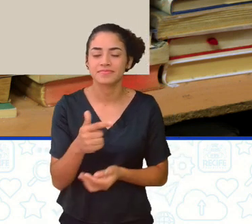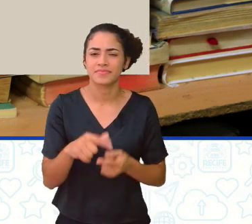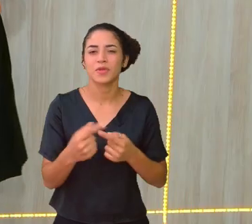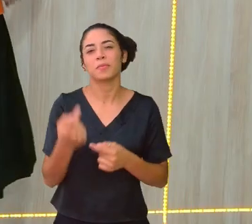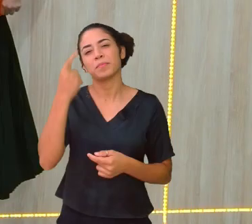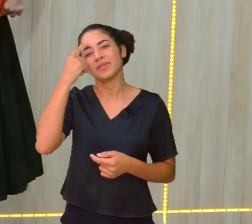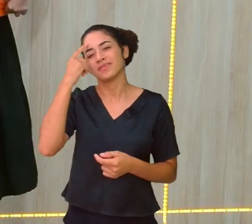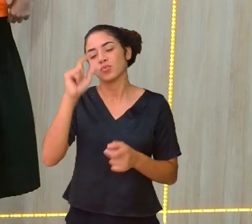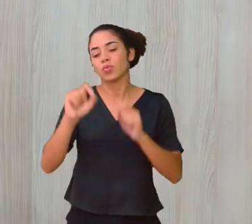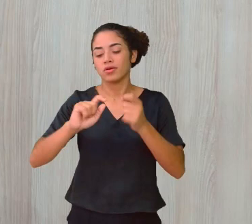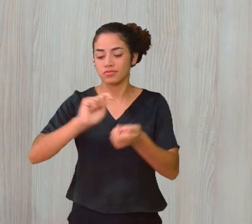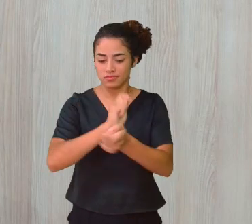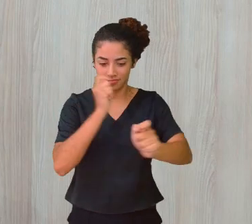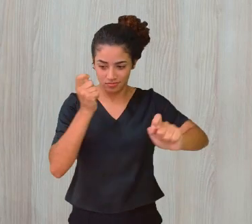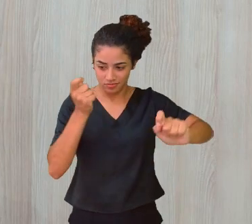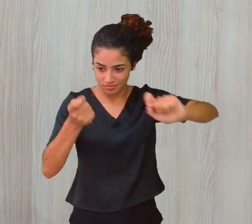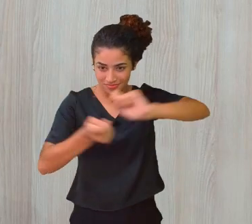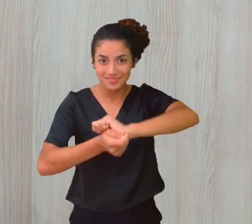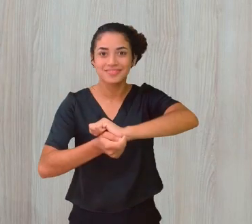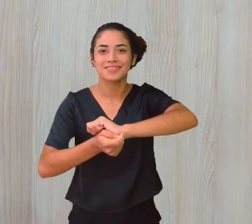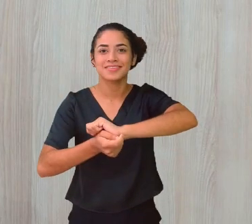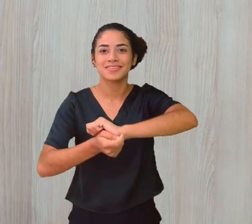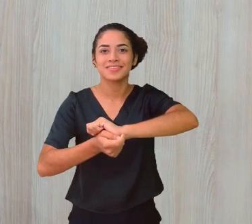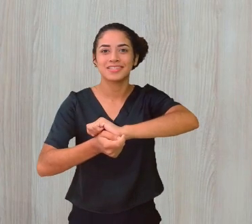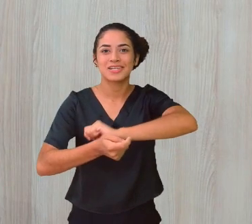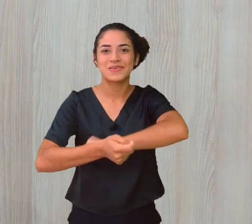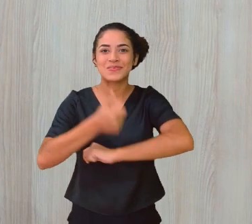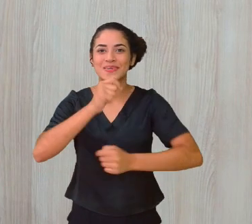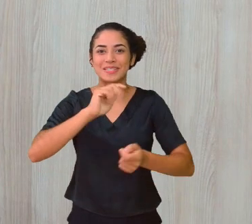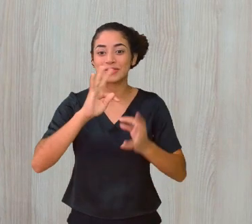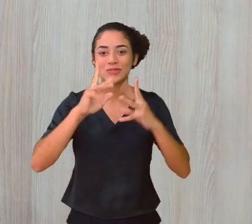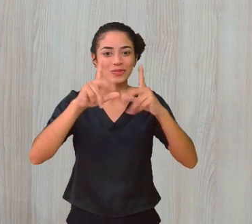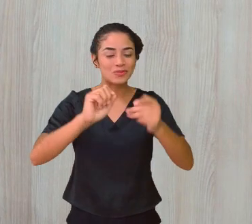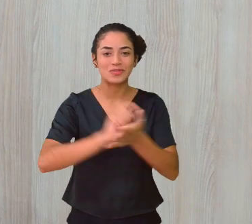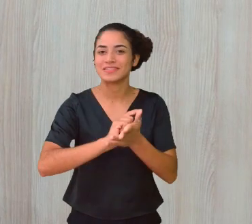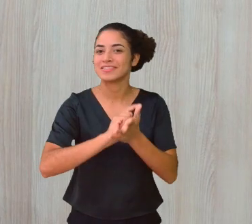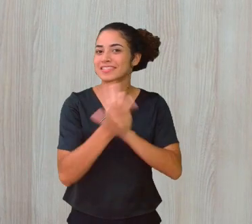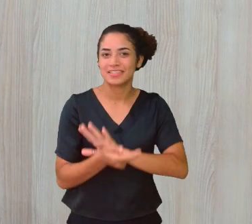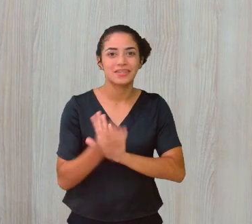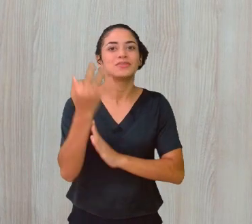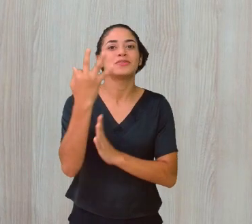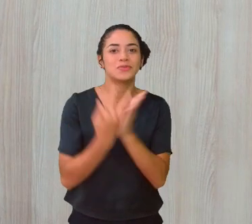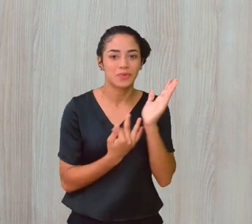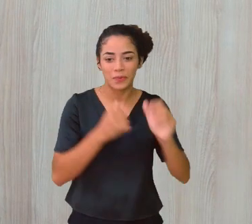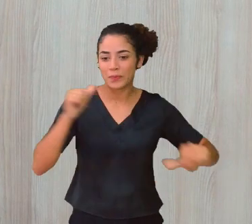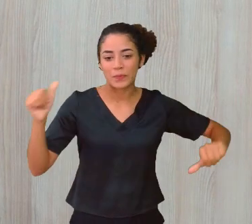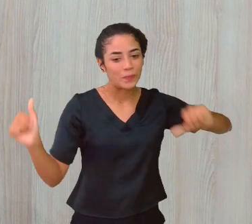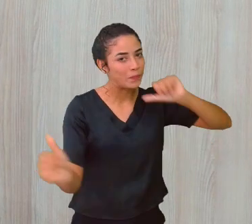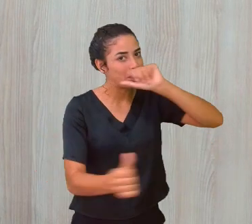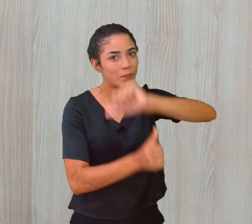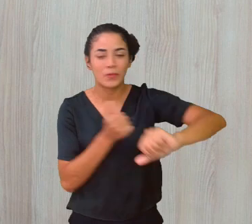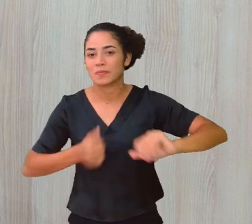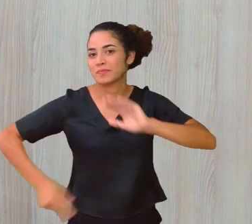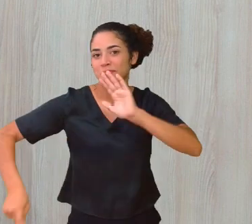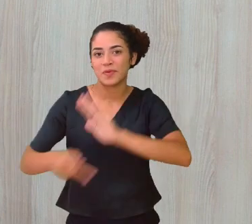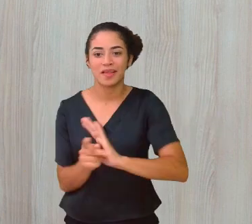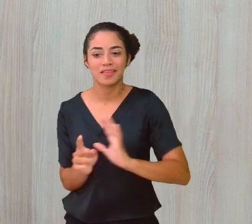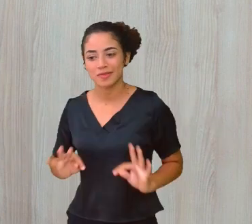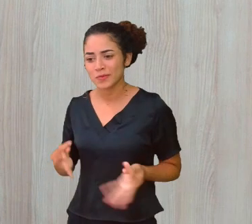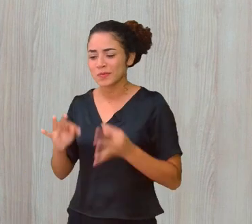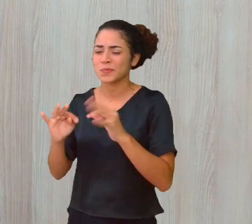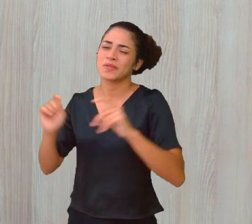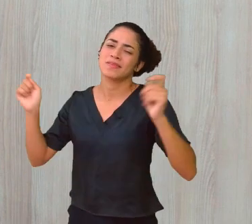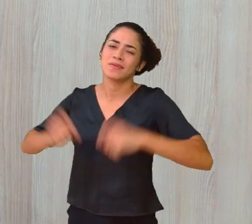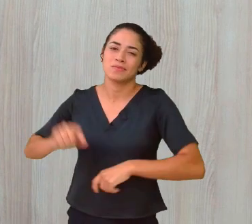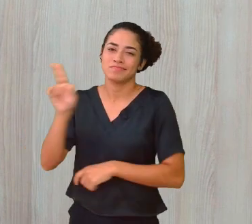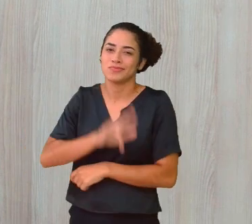justamente na adaptabilidade de quase todos os gêneros textuais para o universo digital, né? Porque a gente tem a utilização de outros recursos.